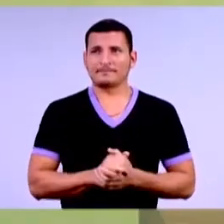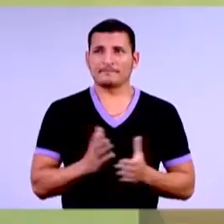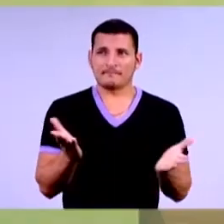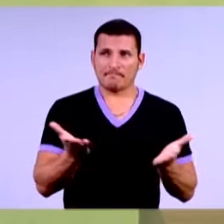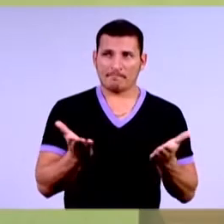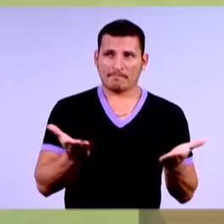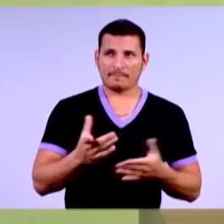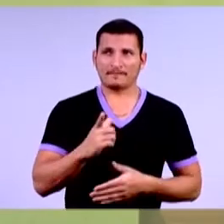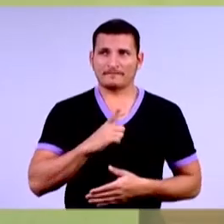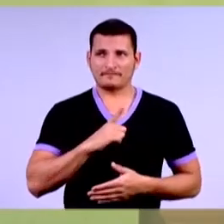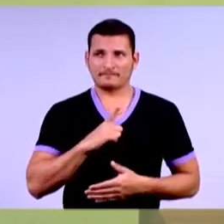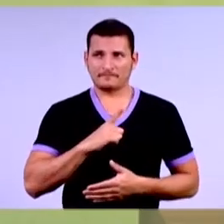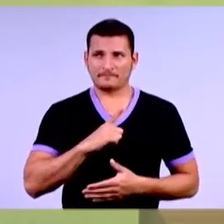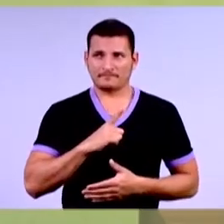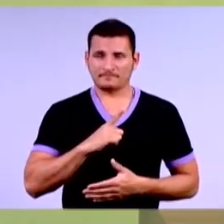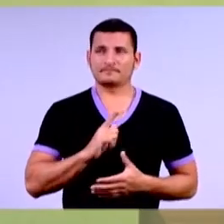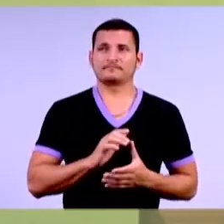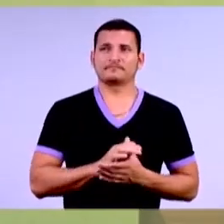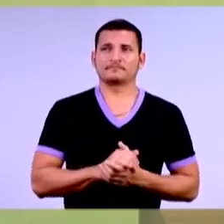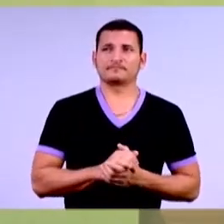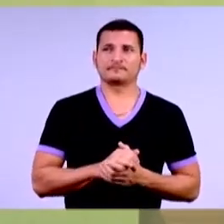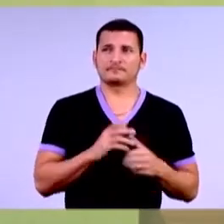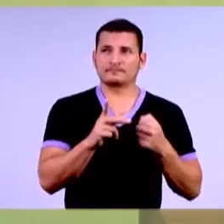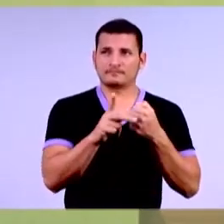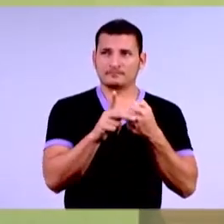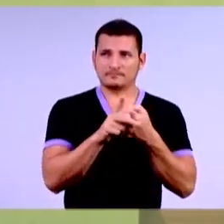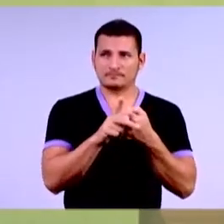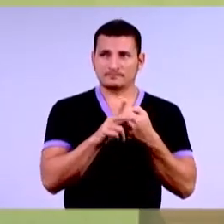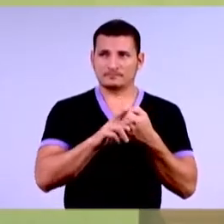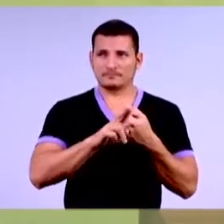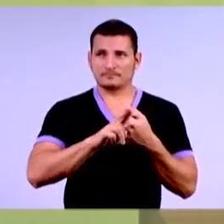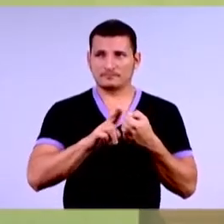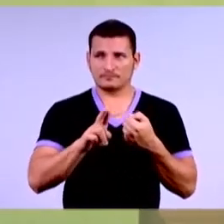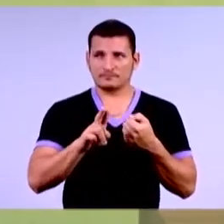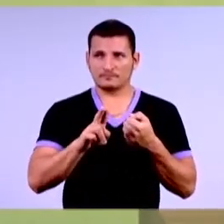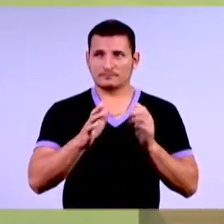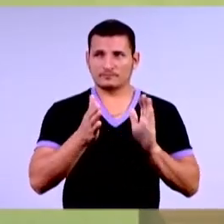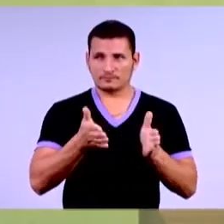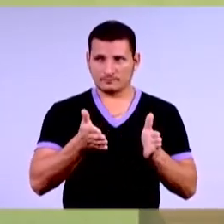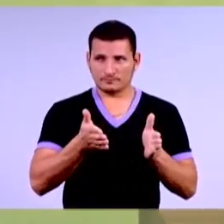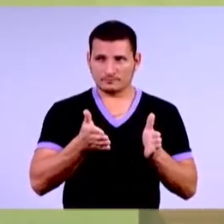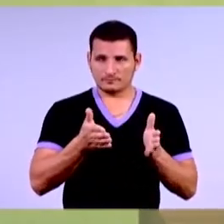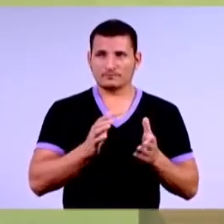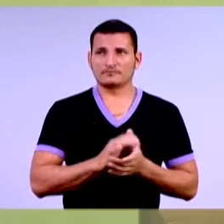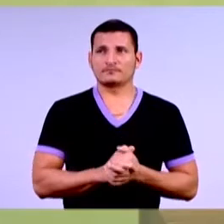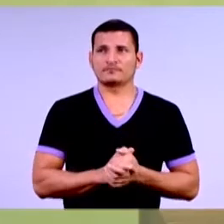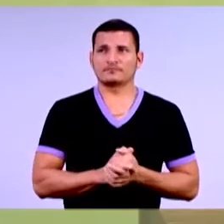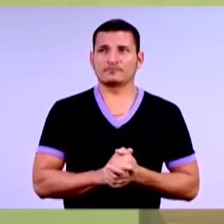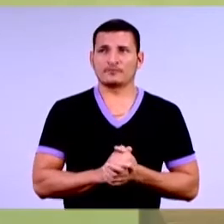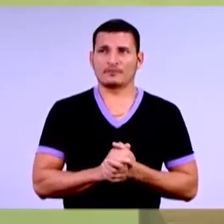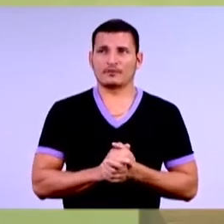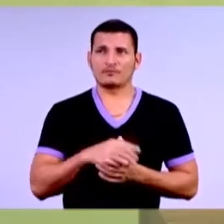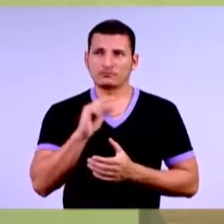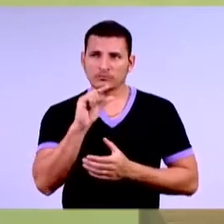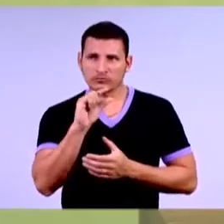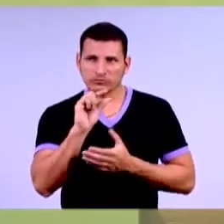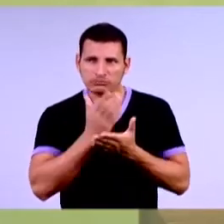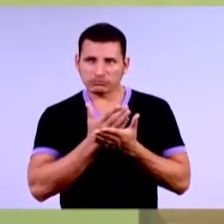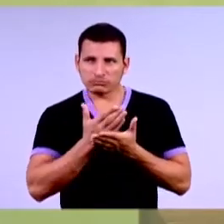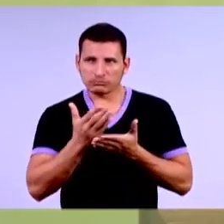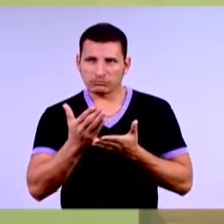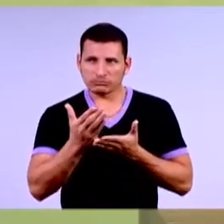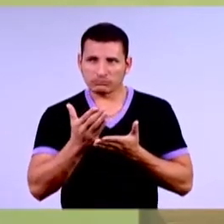o já saindo dos pronomes que daqui a pouco a gente vai revelá los com um verbo to be ou então com outros